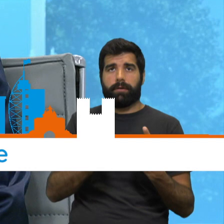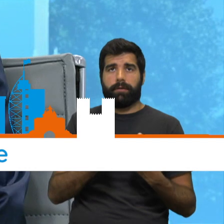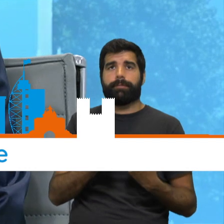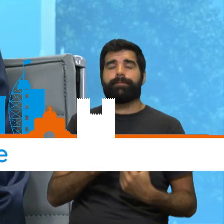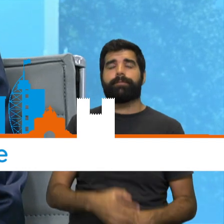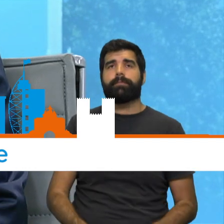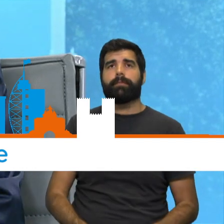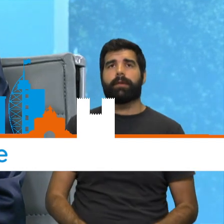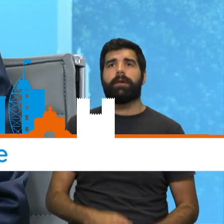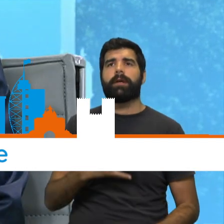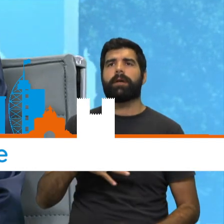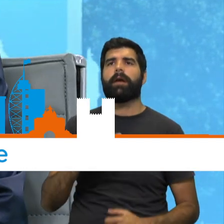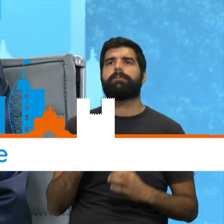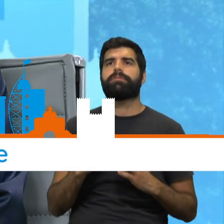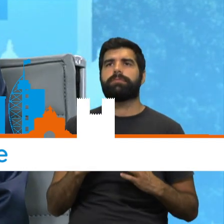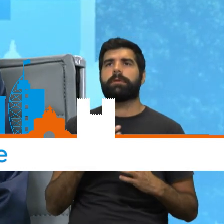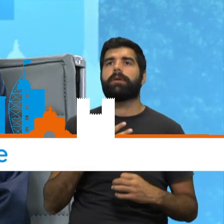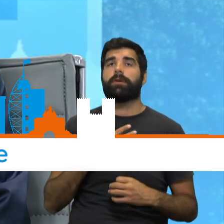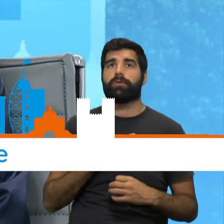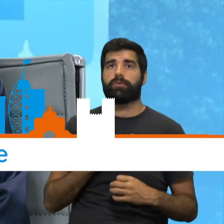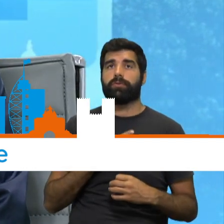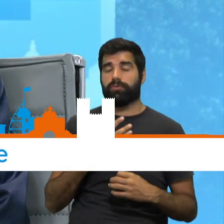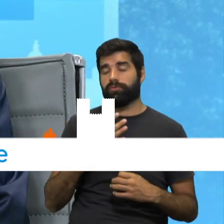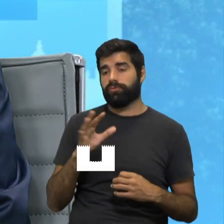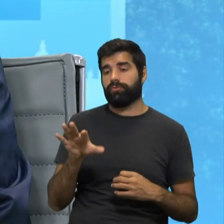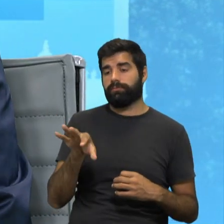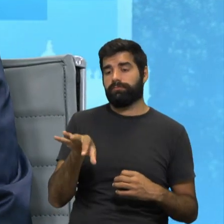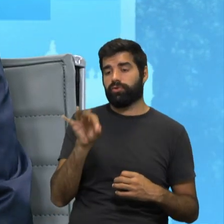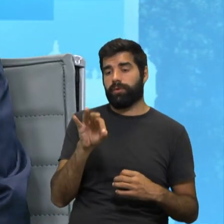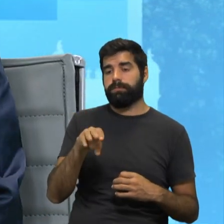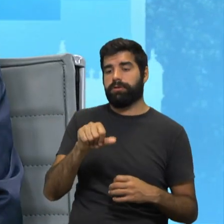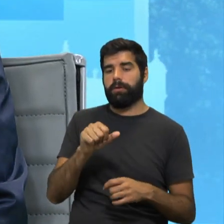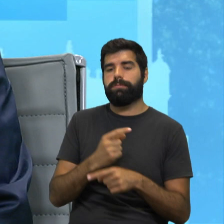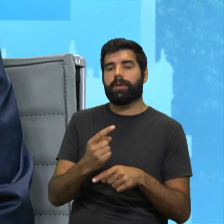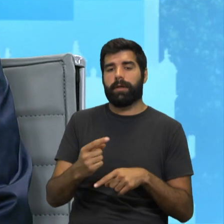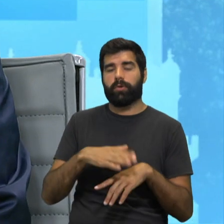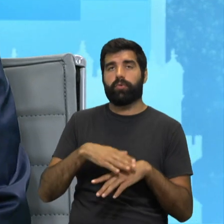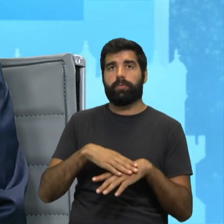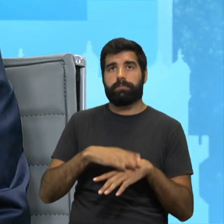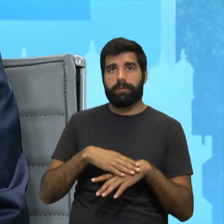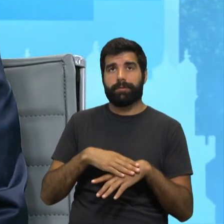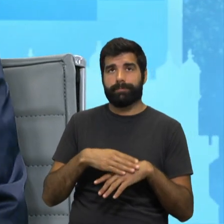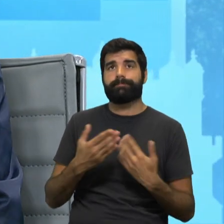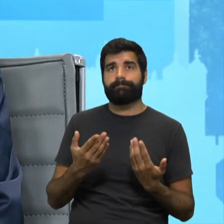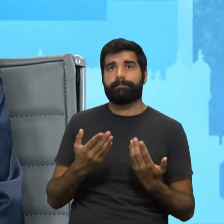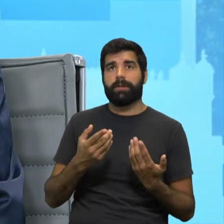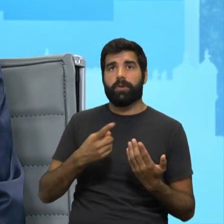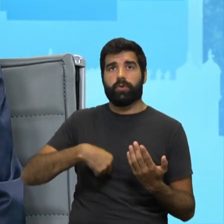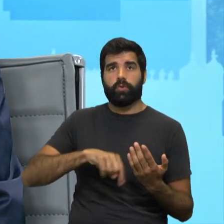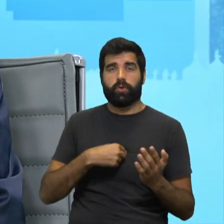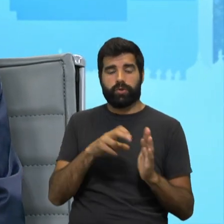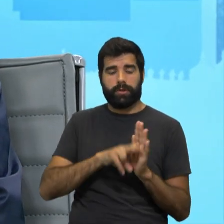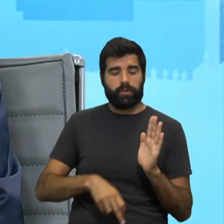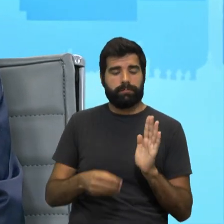e gostamos muito de ter escolhido este lugar exatamente porque é uma das indicações que nós damos aqui neste